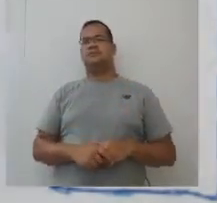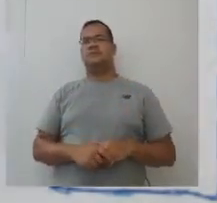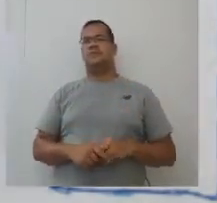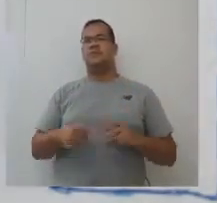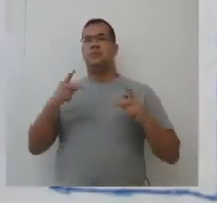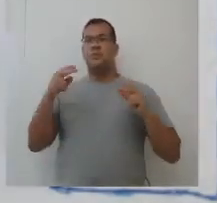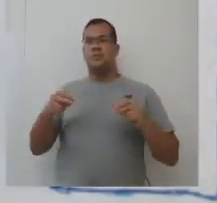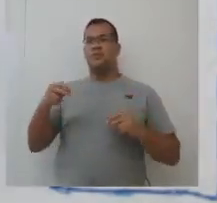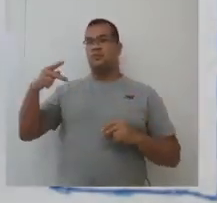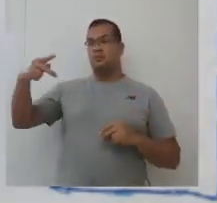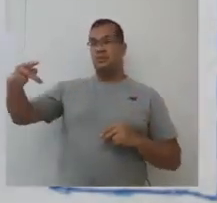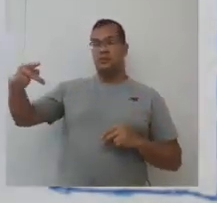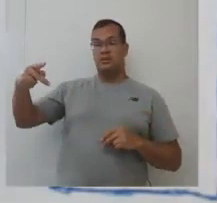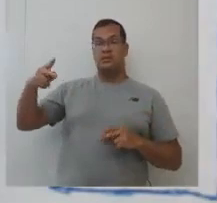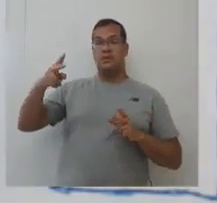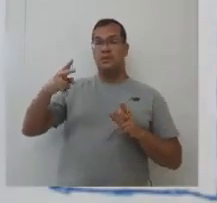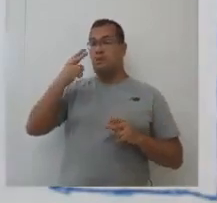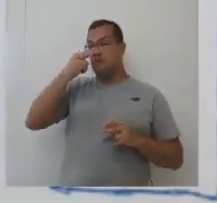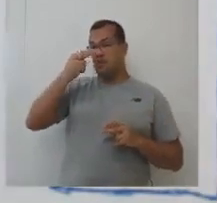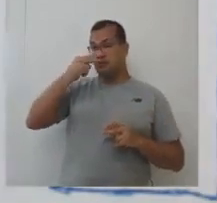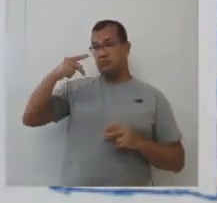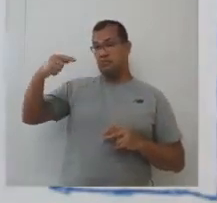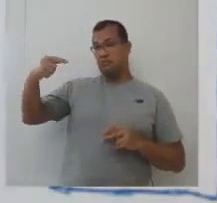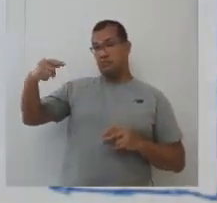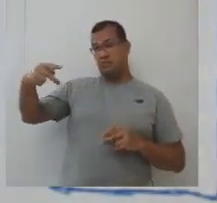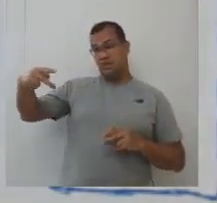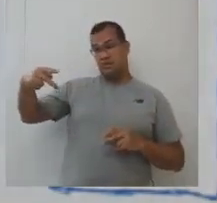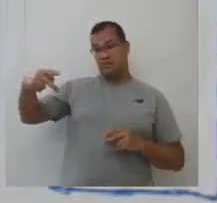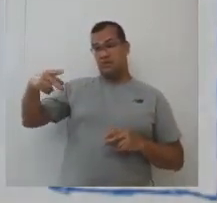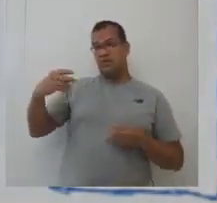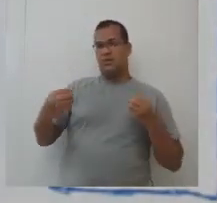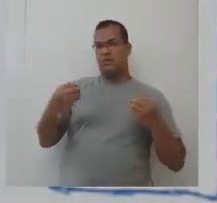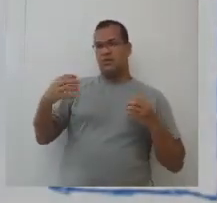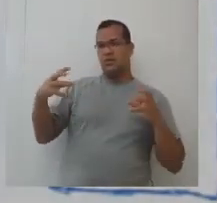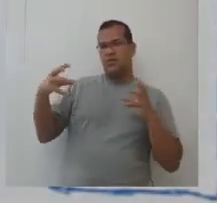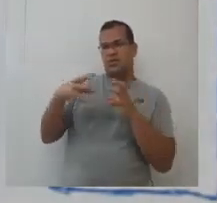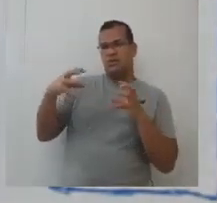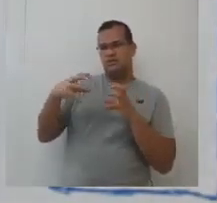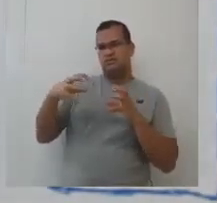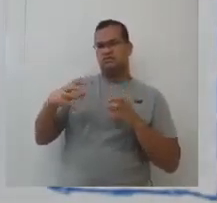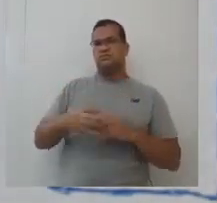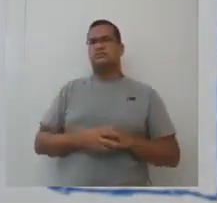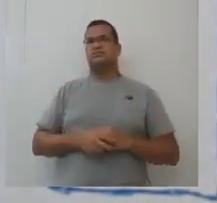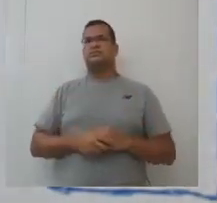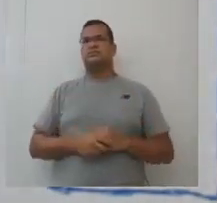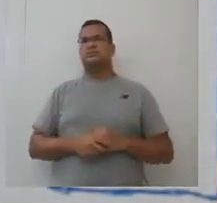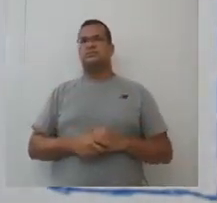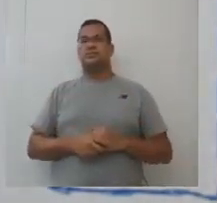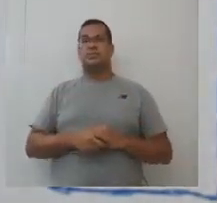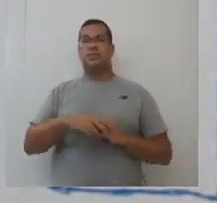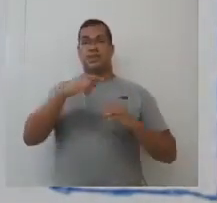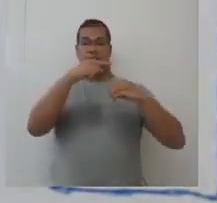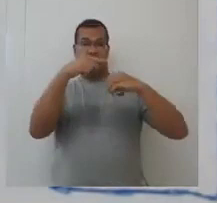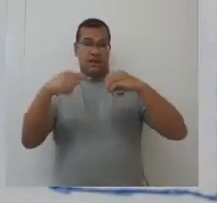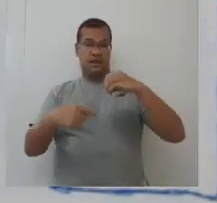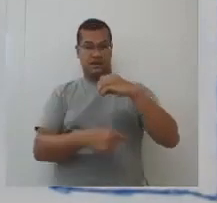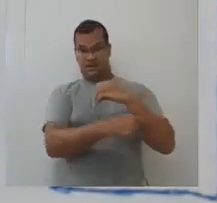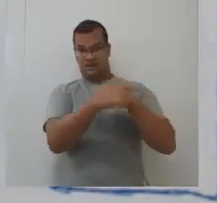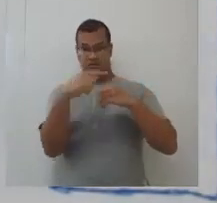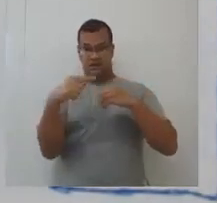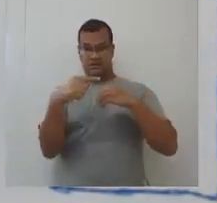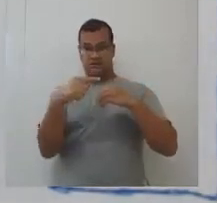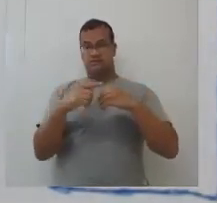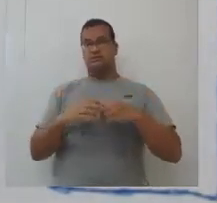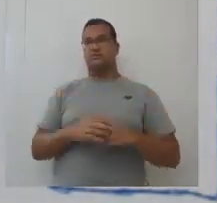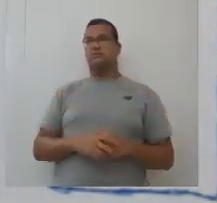mesmo ponto P aqui, ó. Qual é o campo gerado por essa carga? Como a carga é negativa, o campo